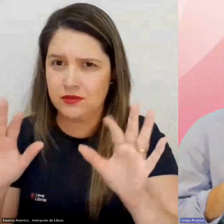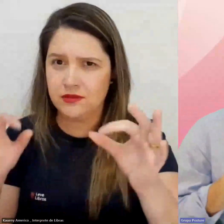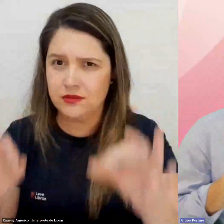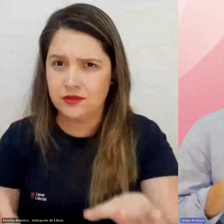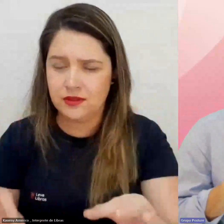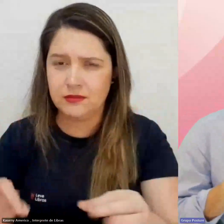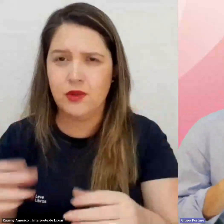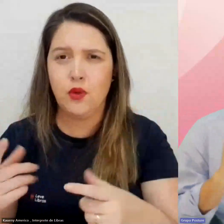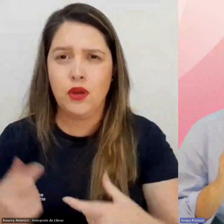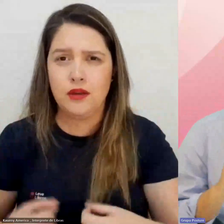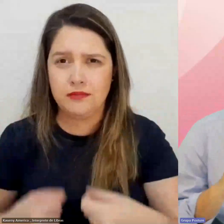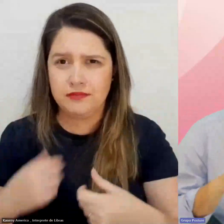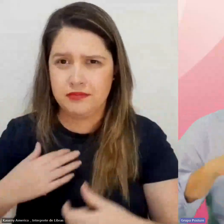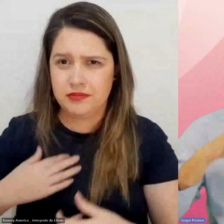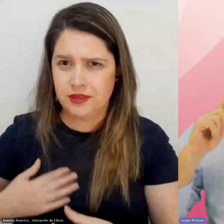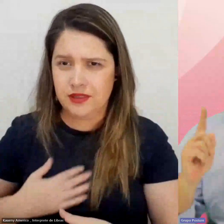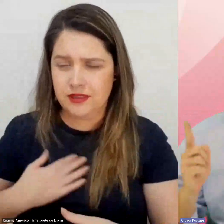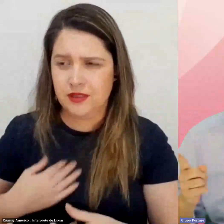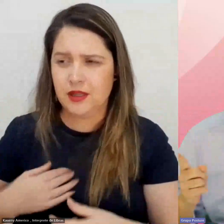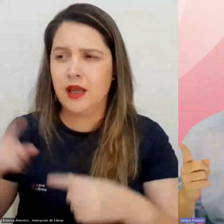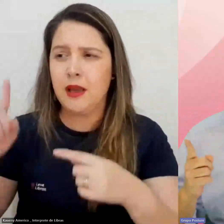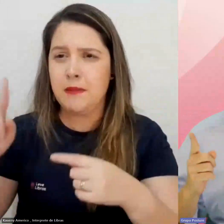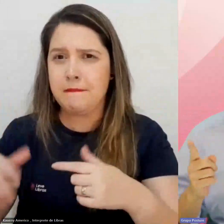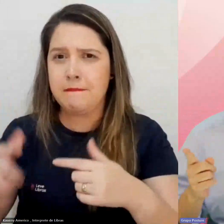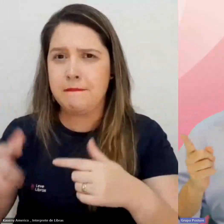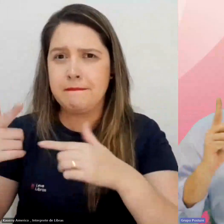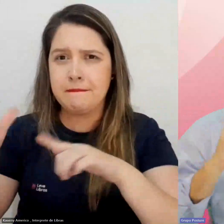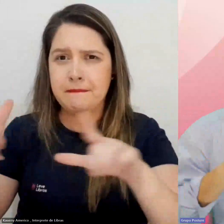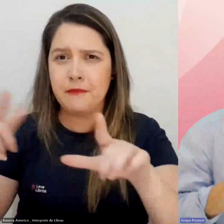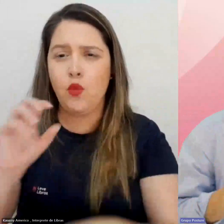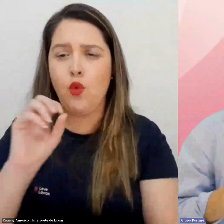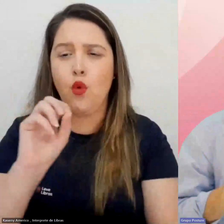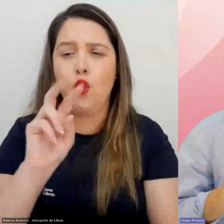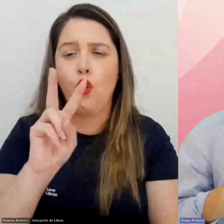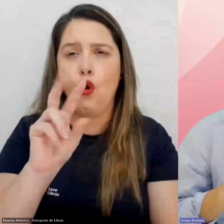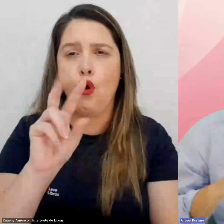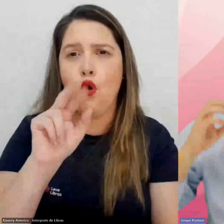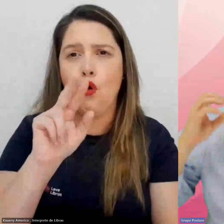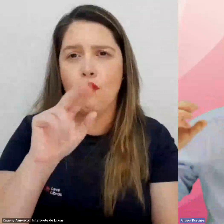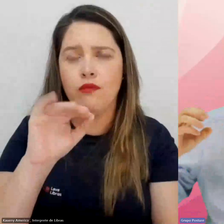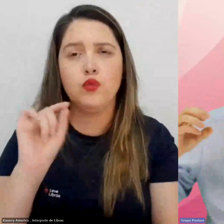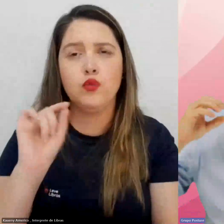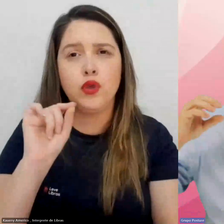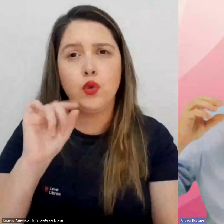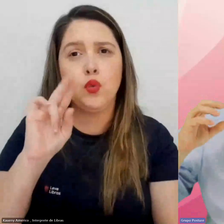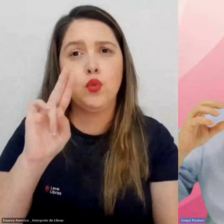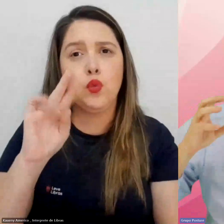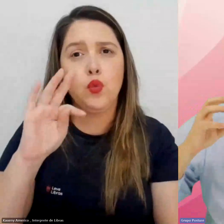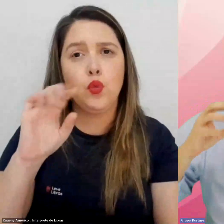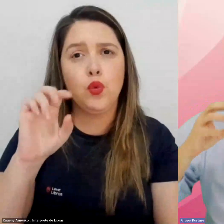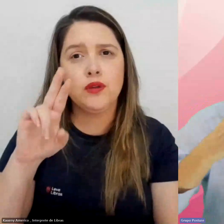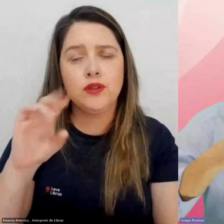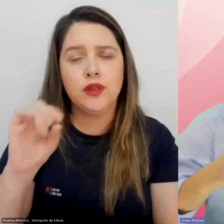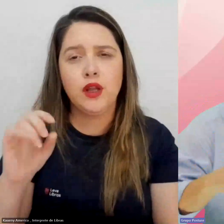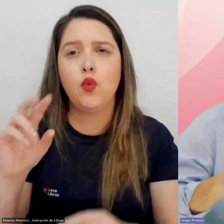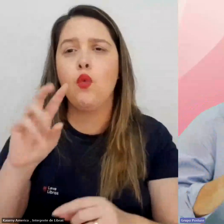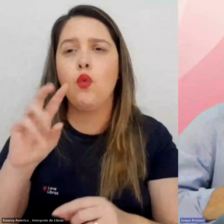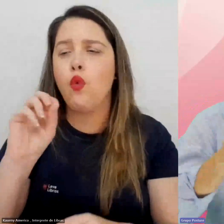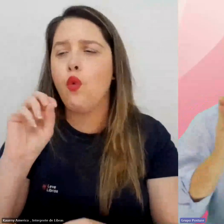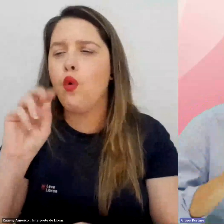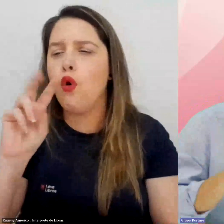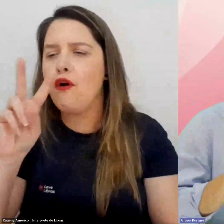ele tem mais relação com o ovário do que com o útero. O ovário é o responsável. Aqui vai